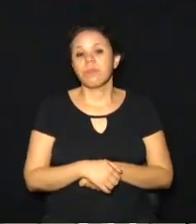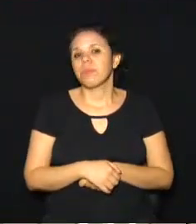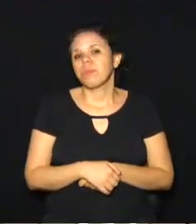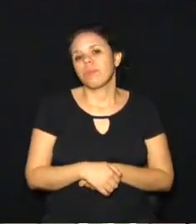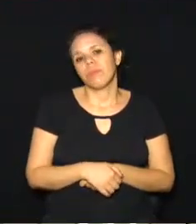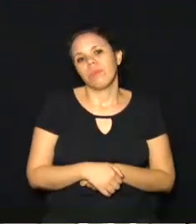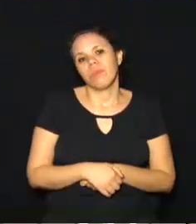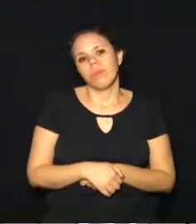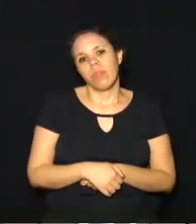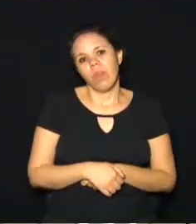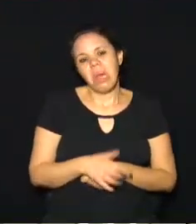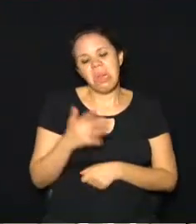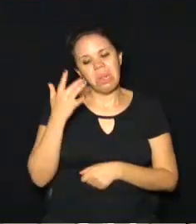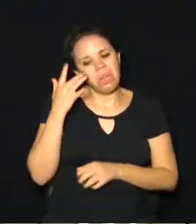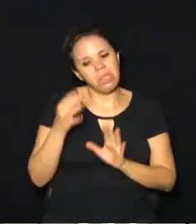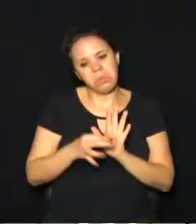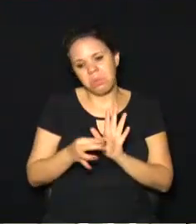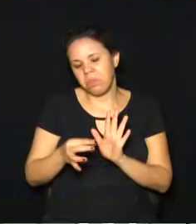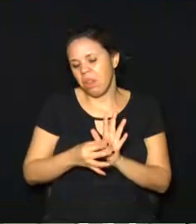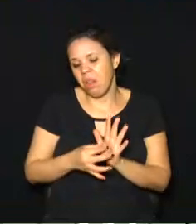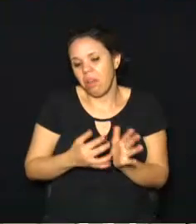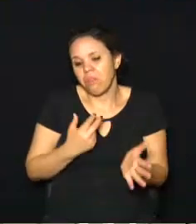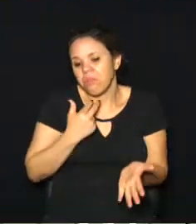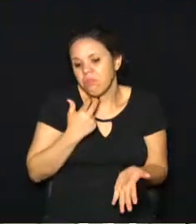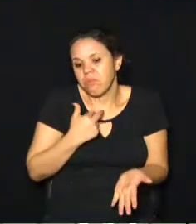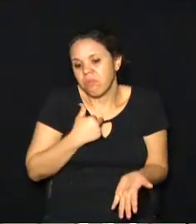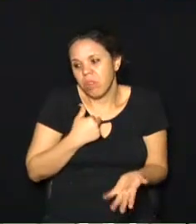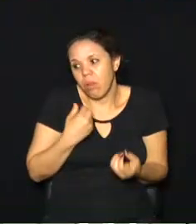que na nossa visão não tem justificativa